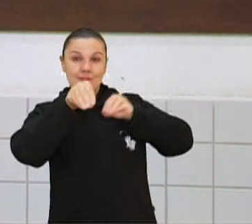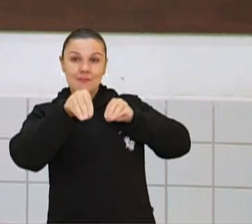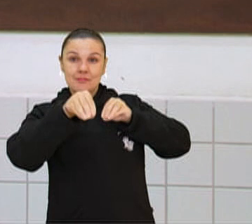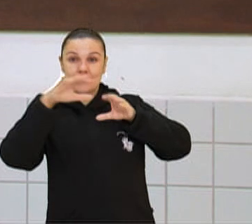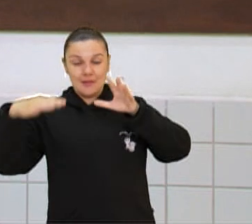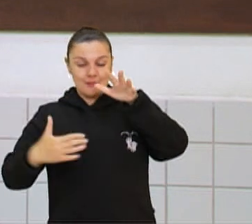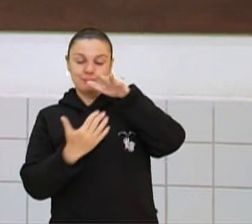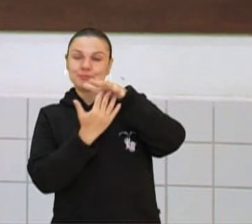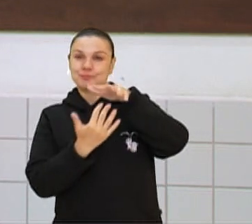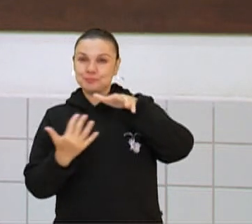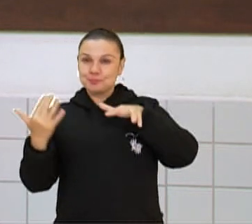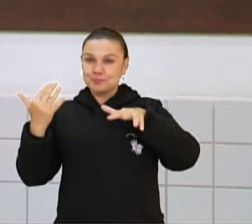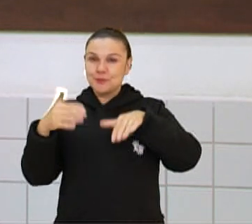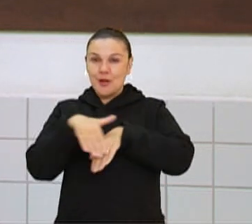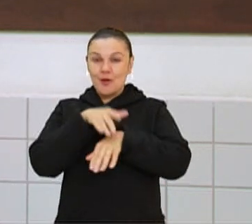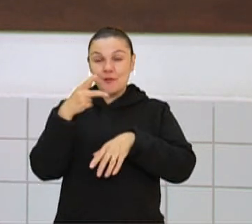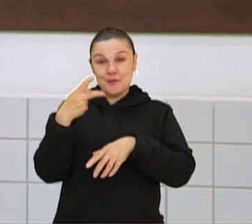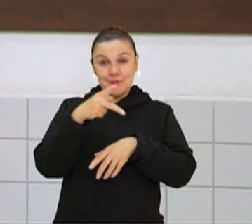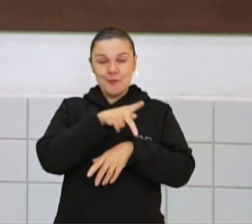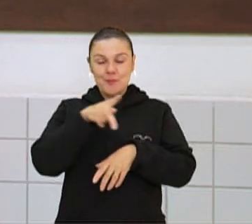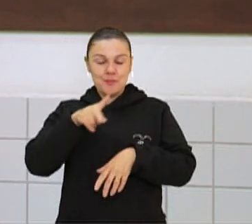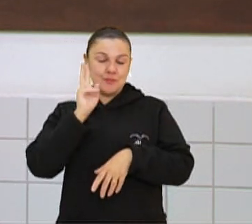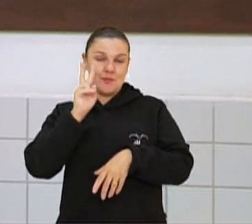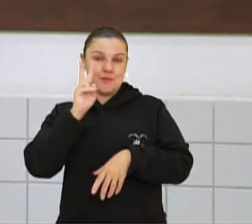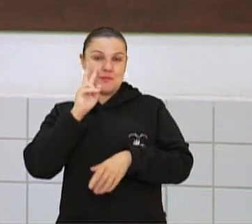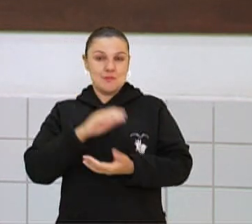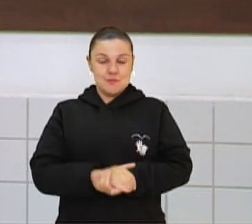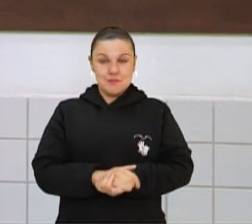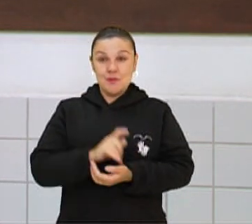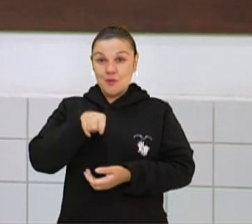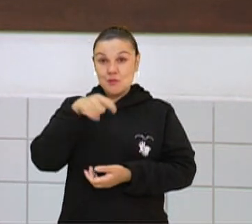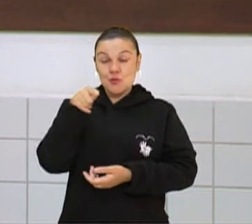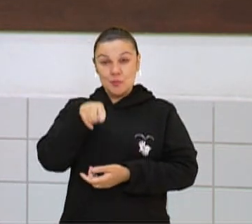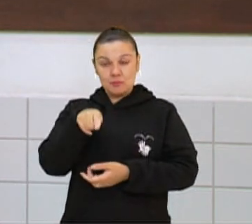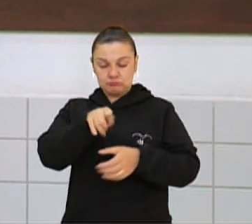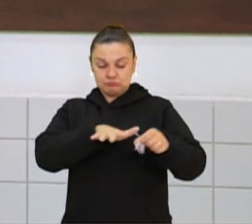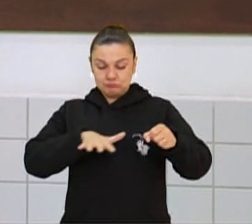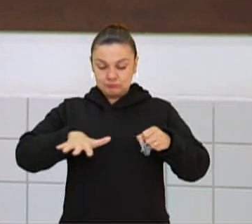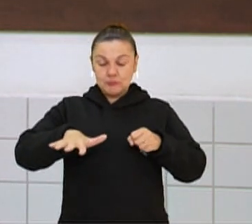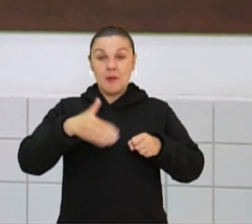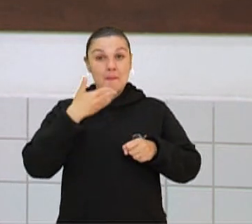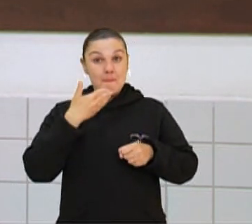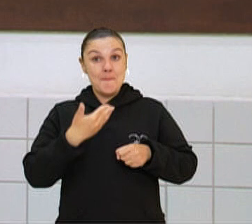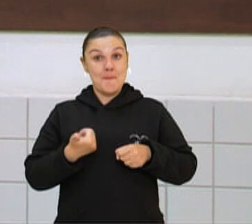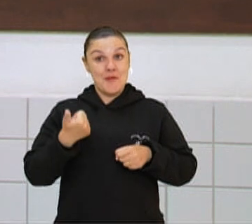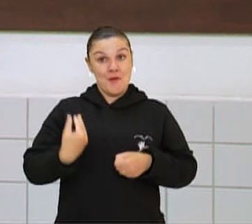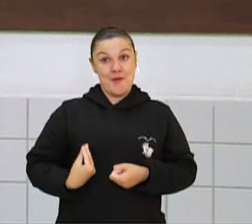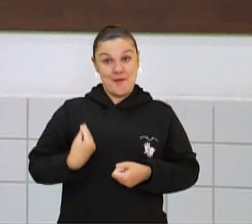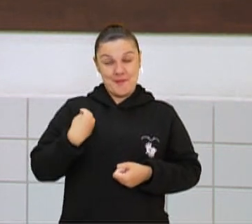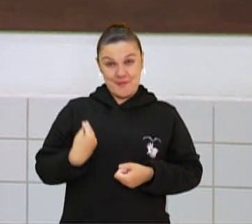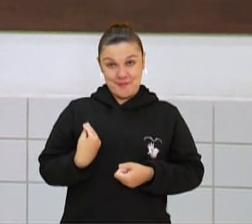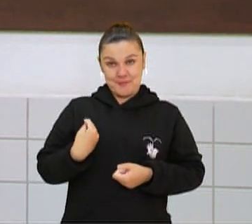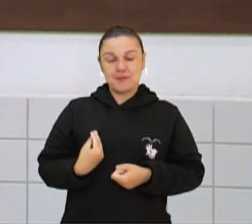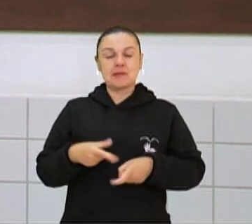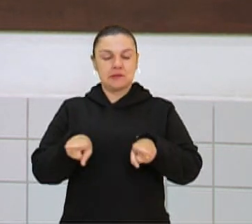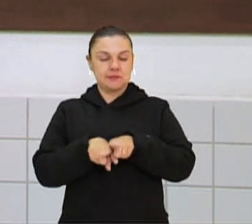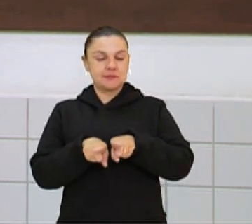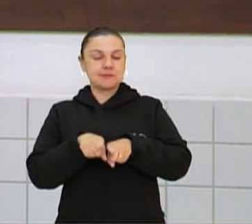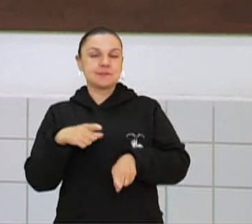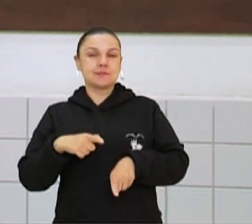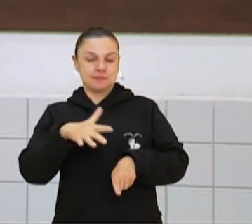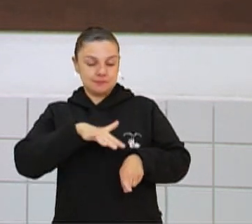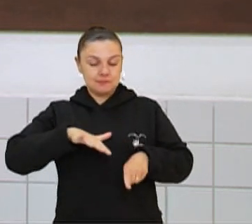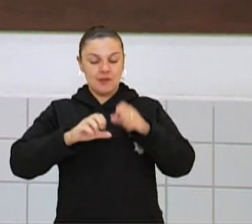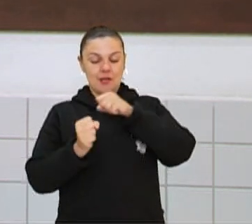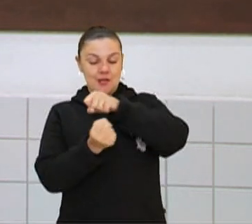imigração, emigração. Converse com o professor de história para a gente poder trabalhar esse panorama em busca de melhores condições de vida que sempre está acontecendo aí dentro